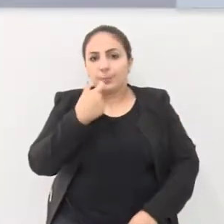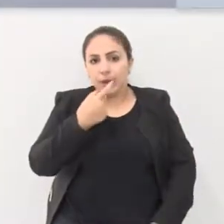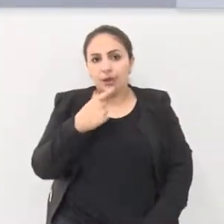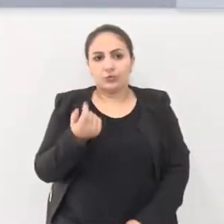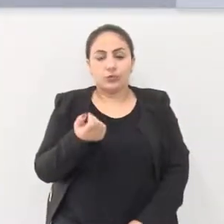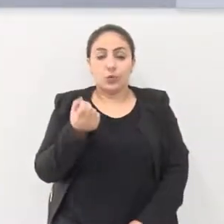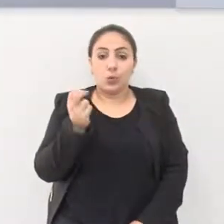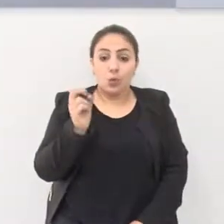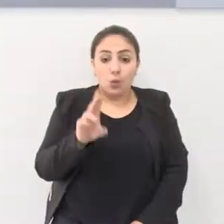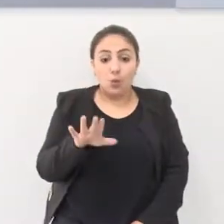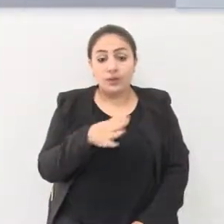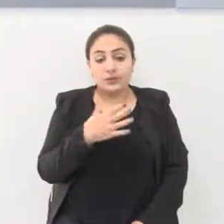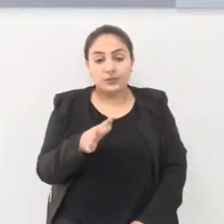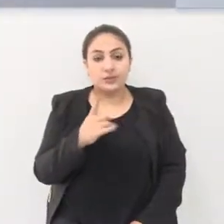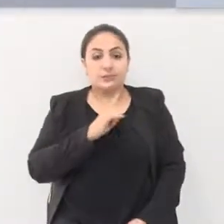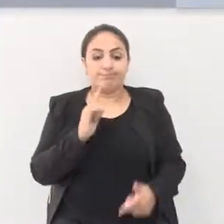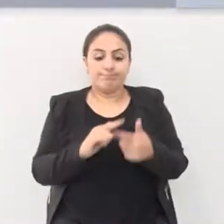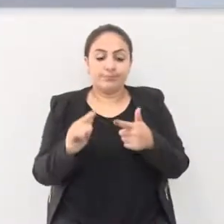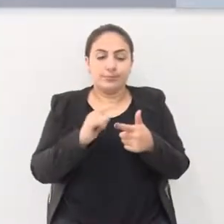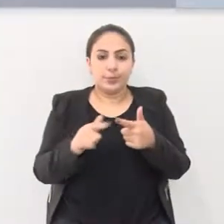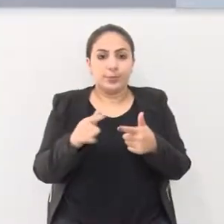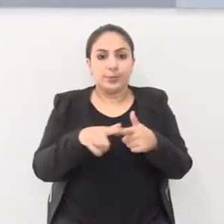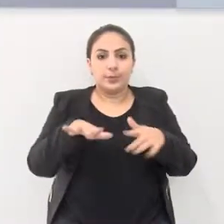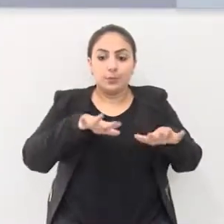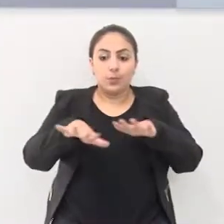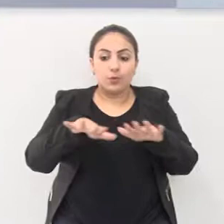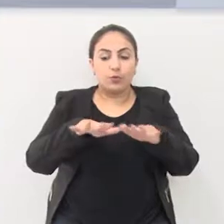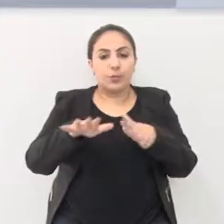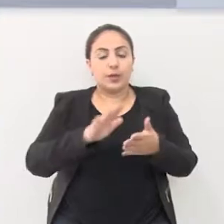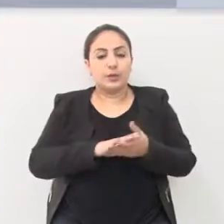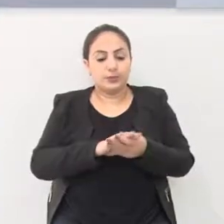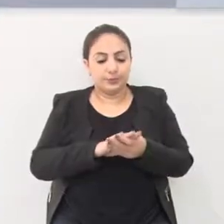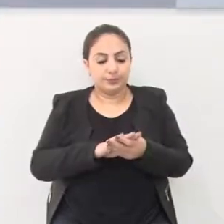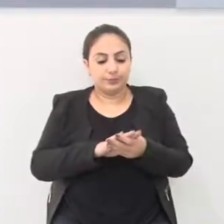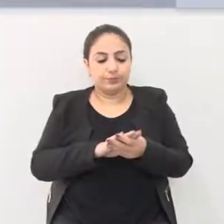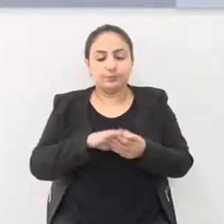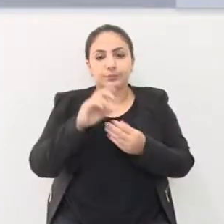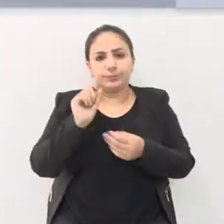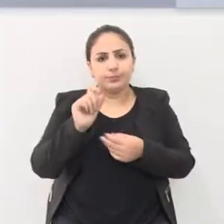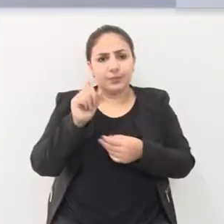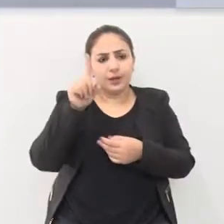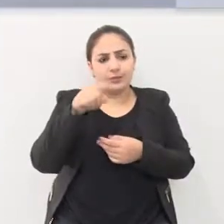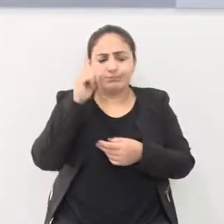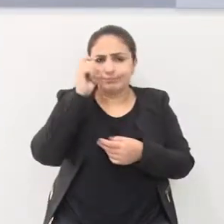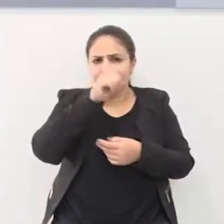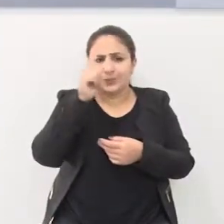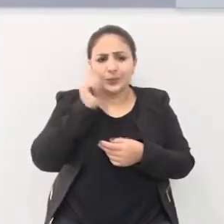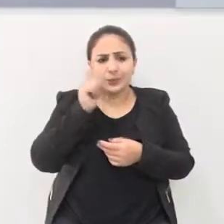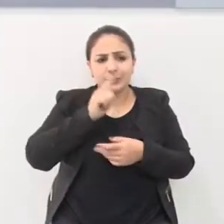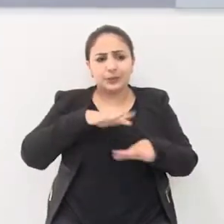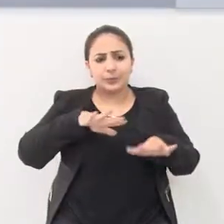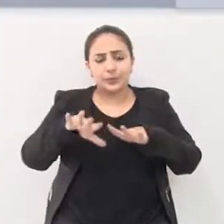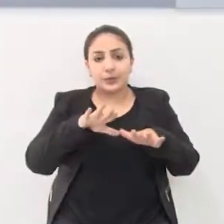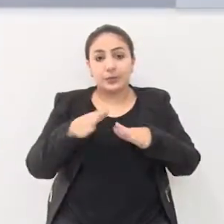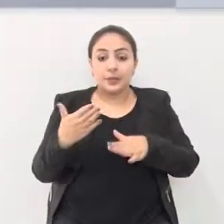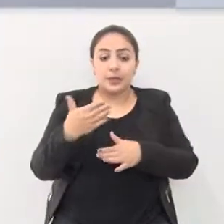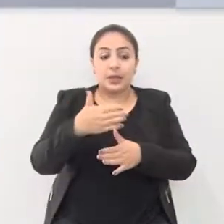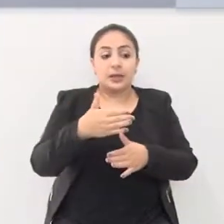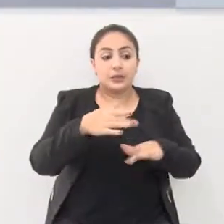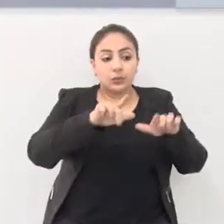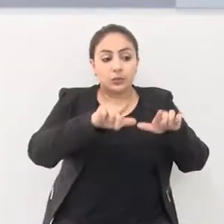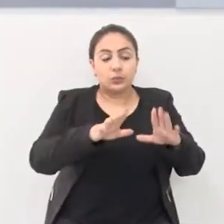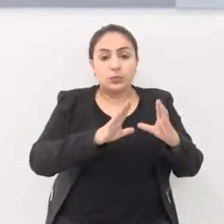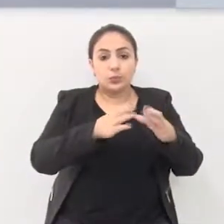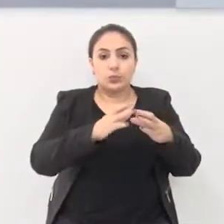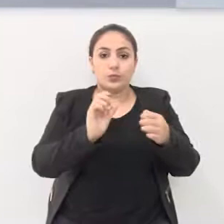com remédios, ou muitas vezes tem um problema de locomoção, um problema físico, que é complicado para se deslocar